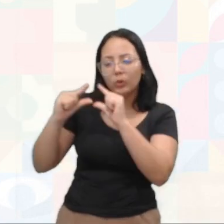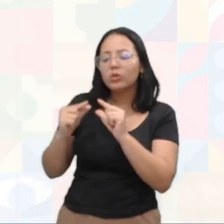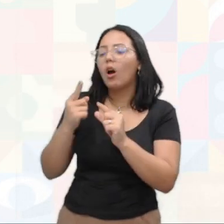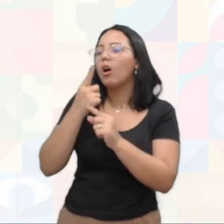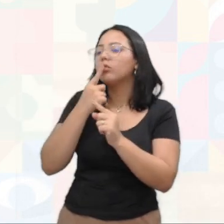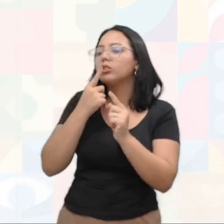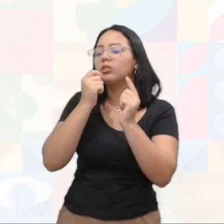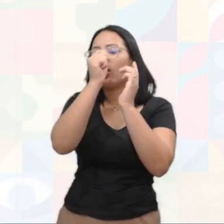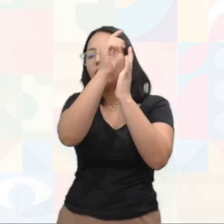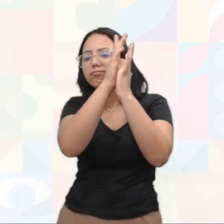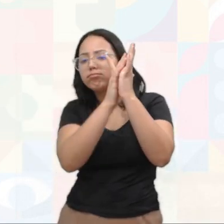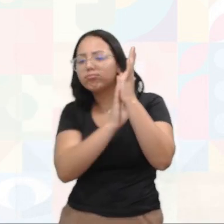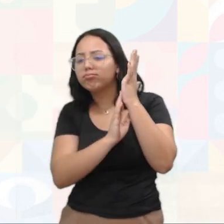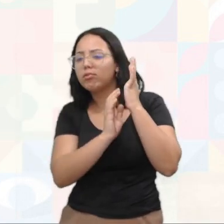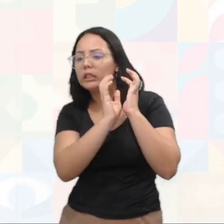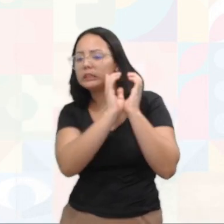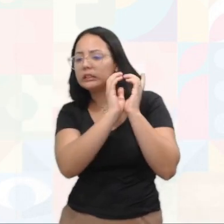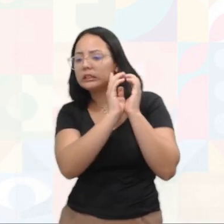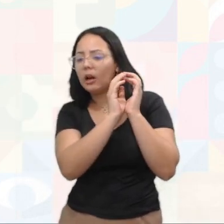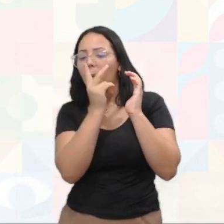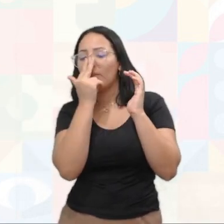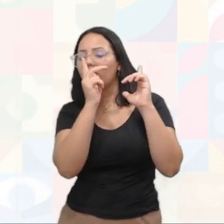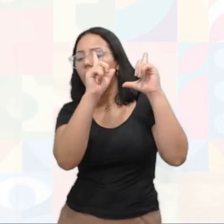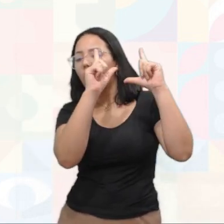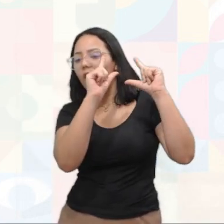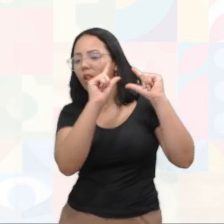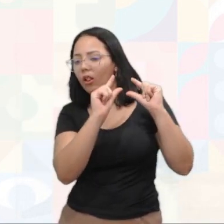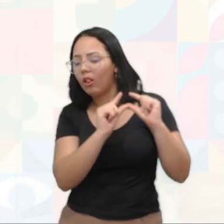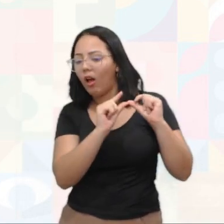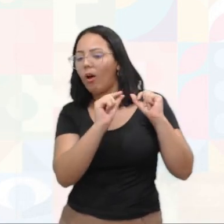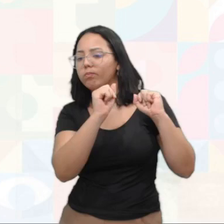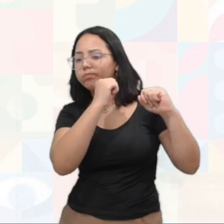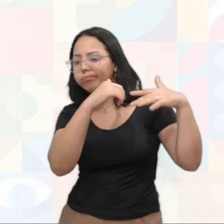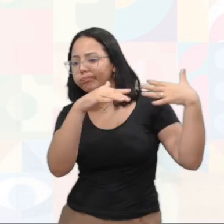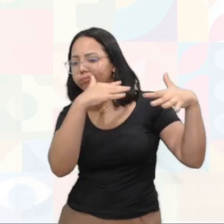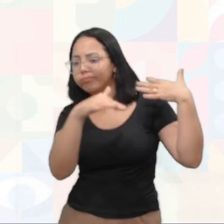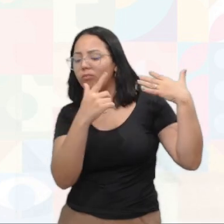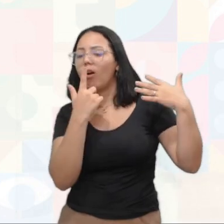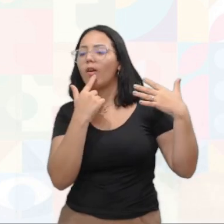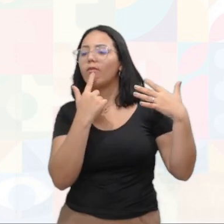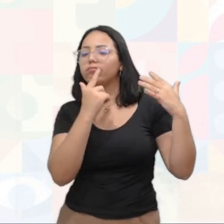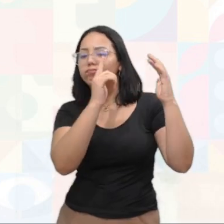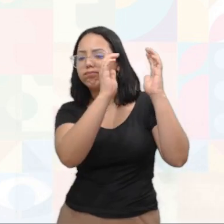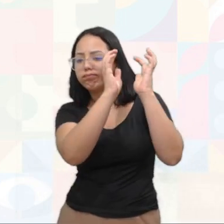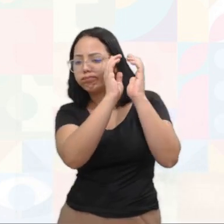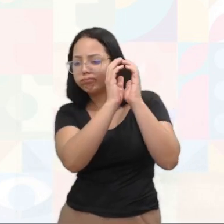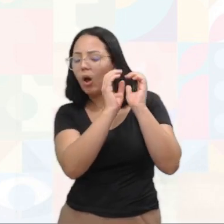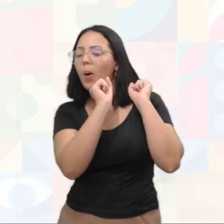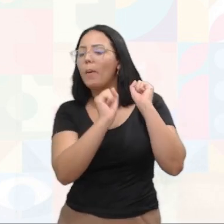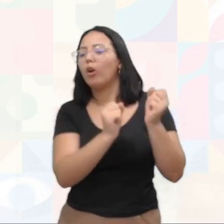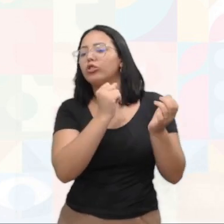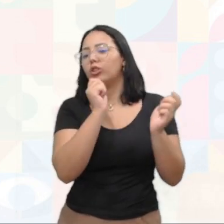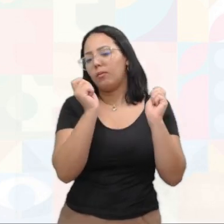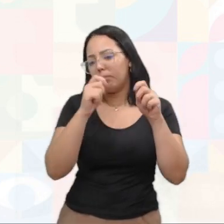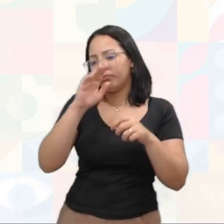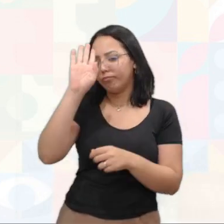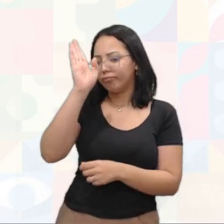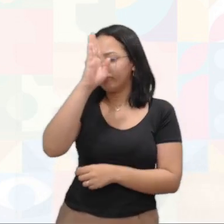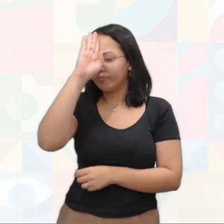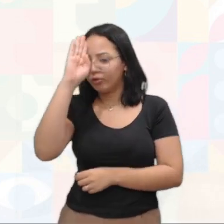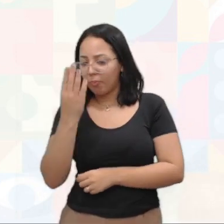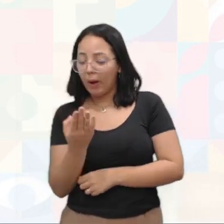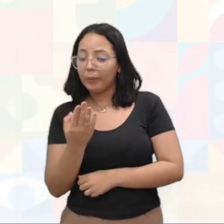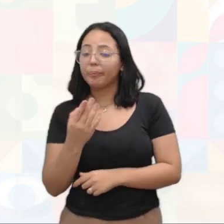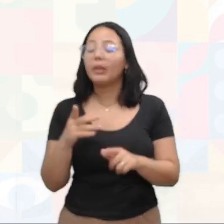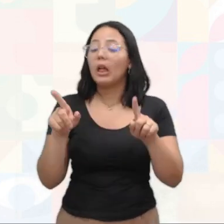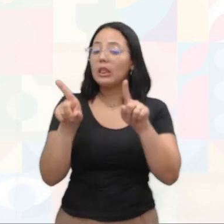fluxo sanguíneo no cérebro. Então, quando há uma diminuição do fluxo sanguíneo no cérebro, pode vir ter a causa, o desmaio.